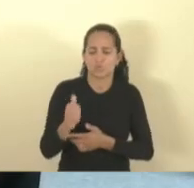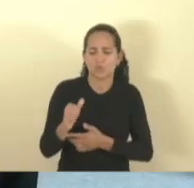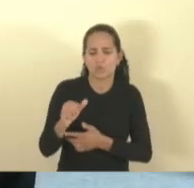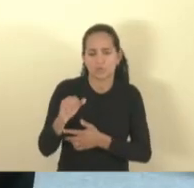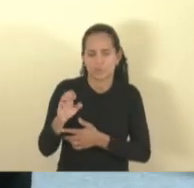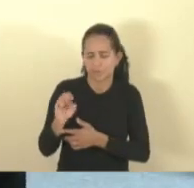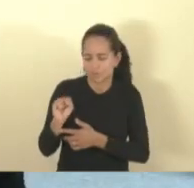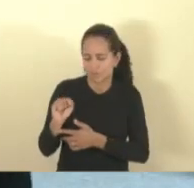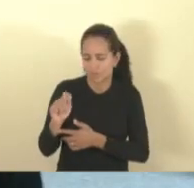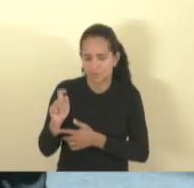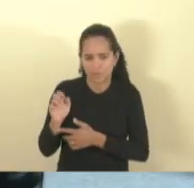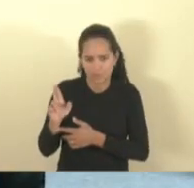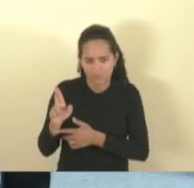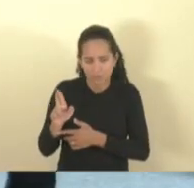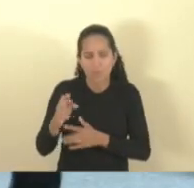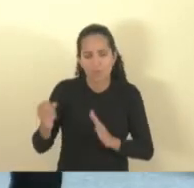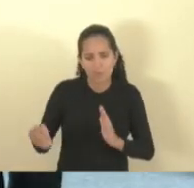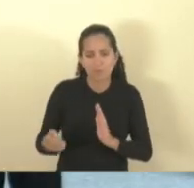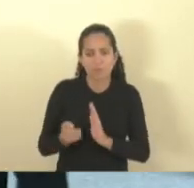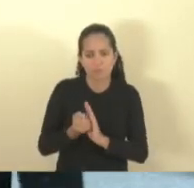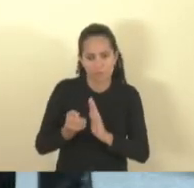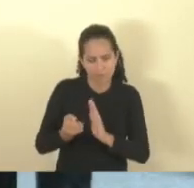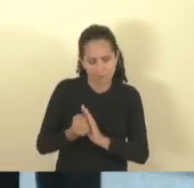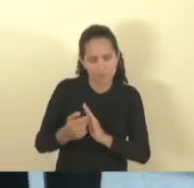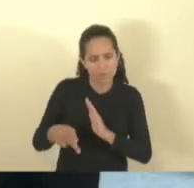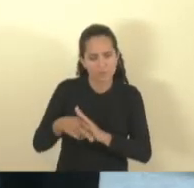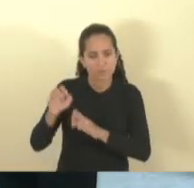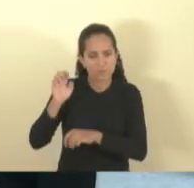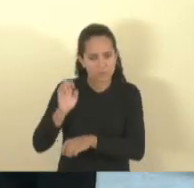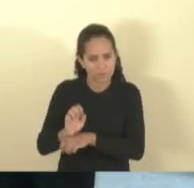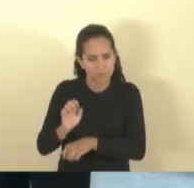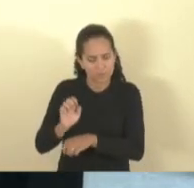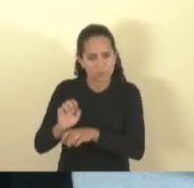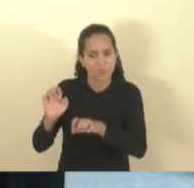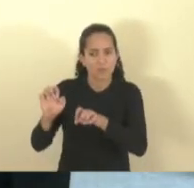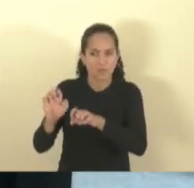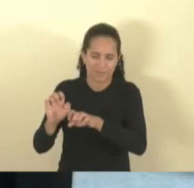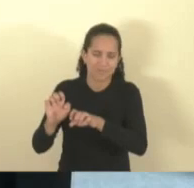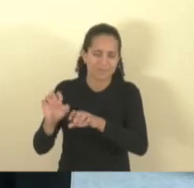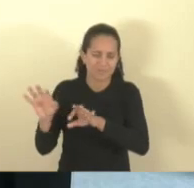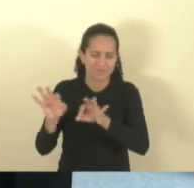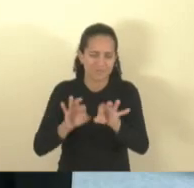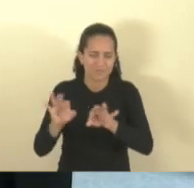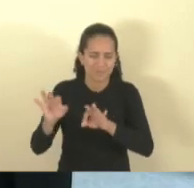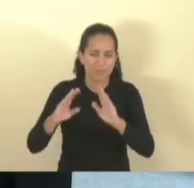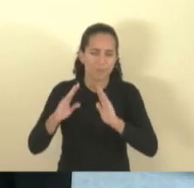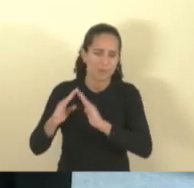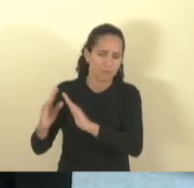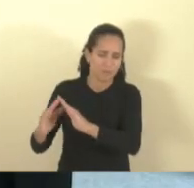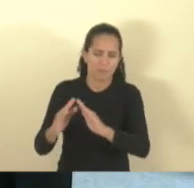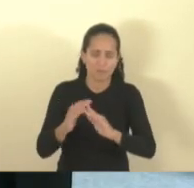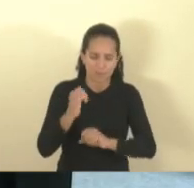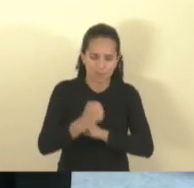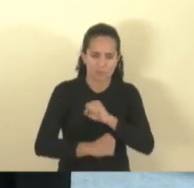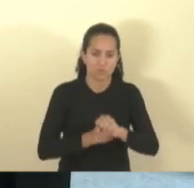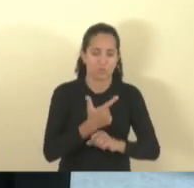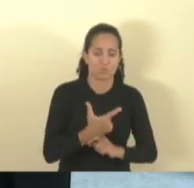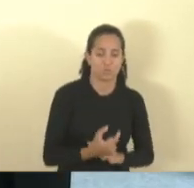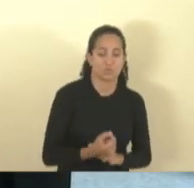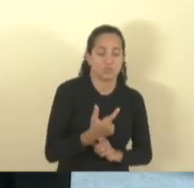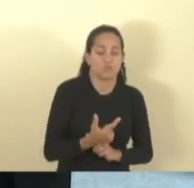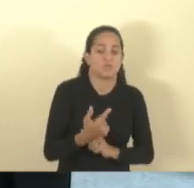na Gerência de Patrimônio Estadual, e esteve à frente da Subgerência de Patrimônio Imobiliário de 2014 a